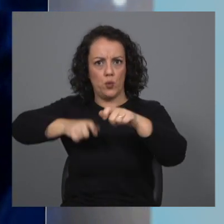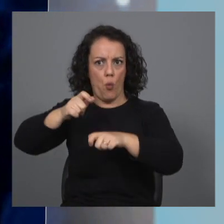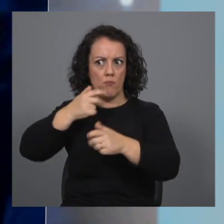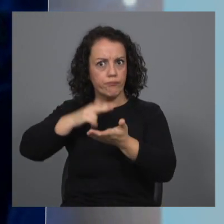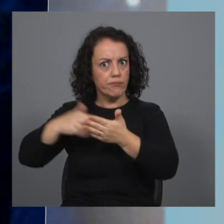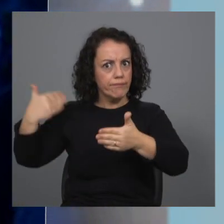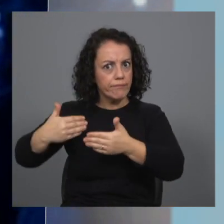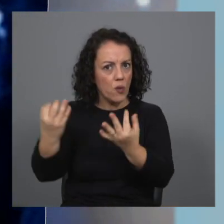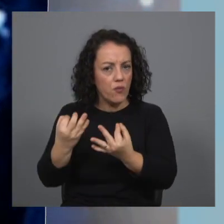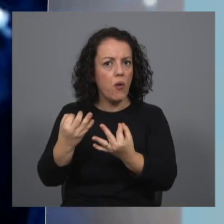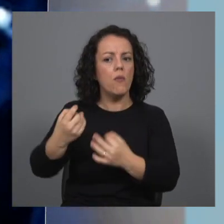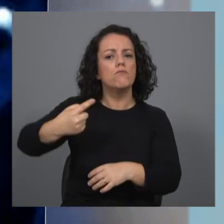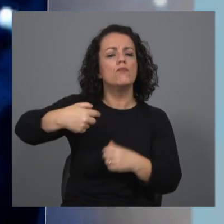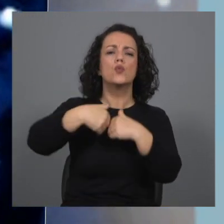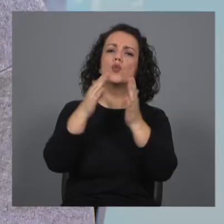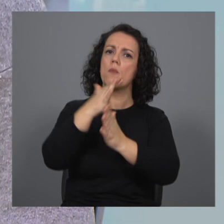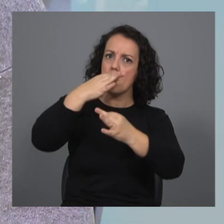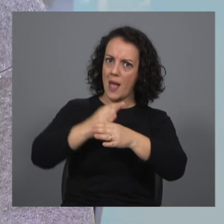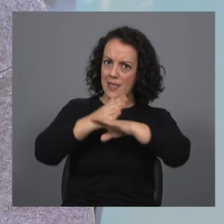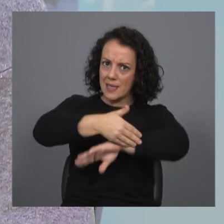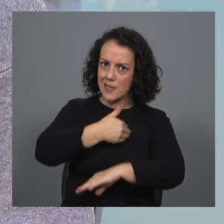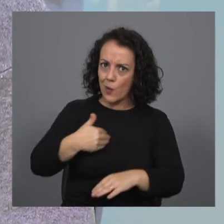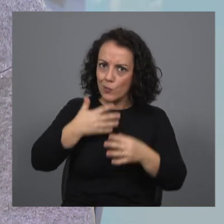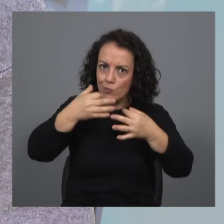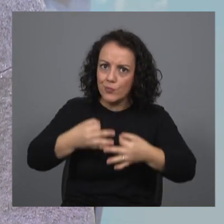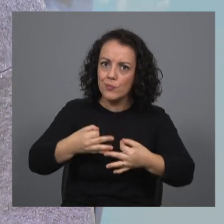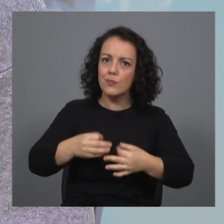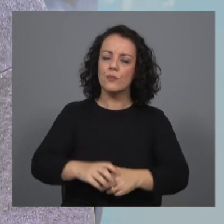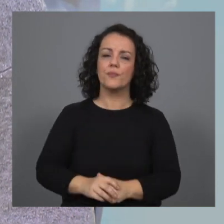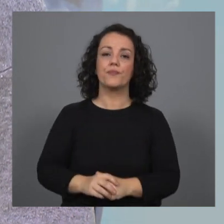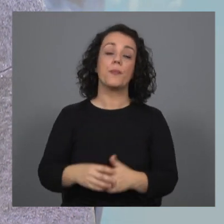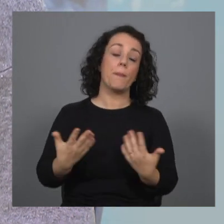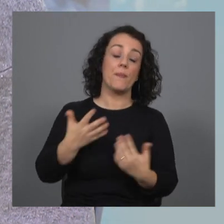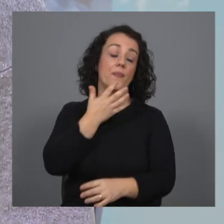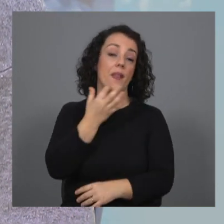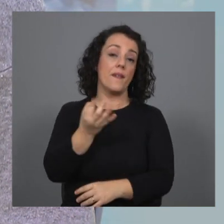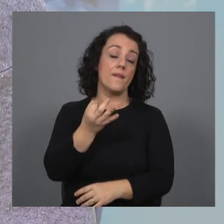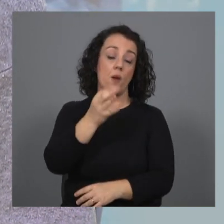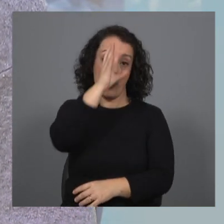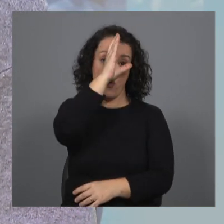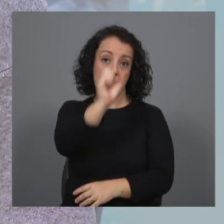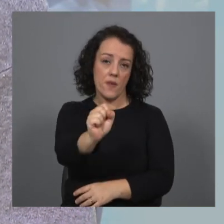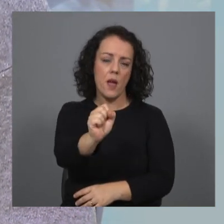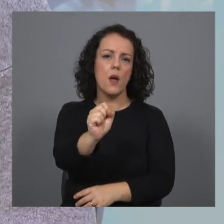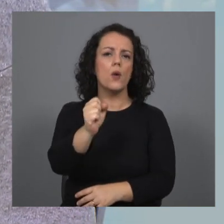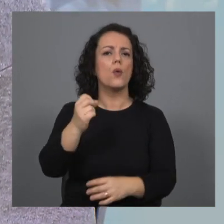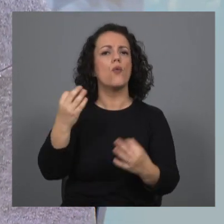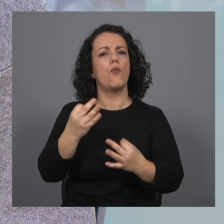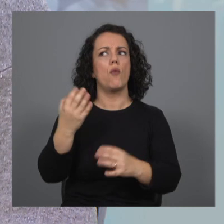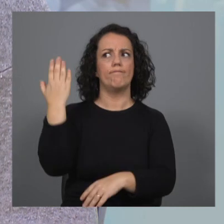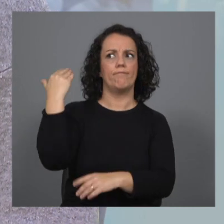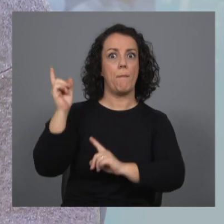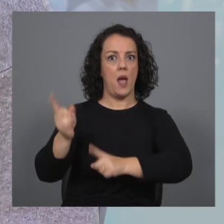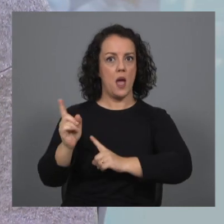há acesso à saúde para todos? Pois, de facto, o Governo teve a clareza em março